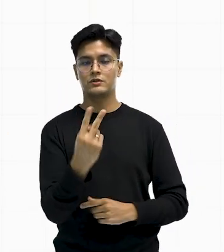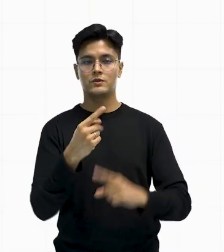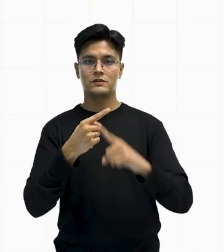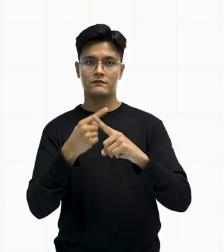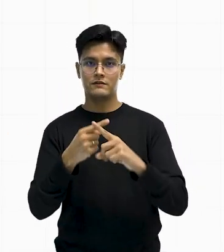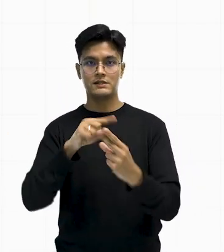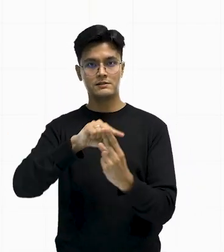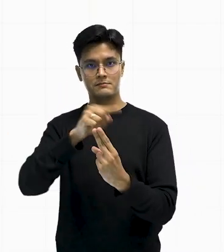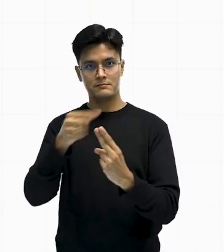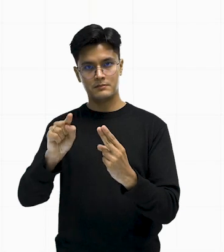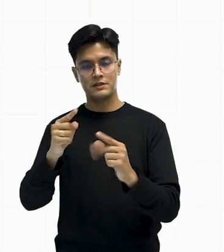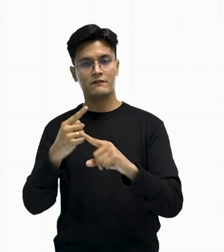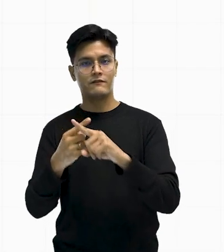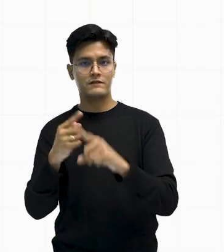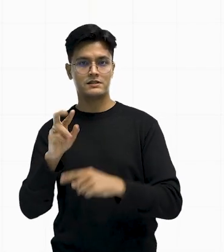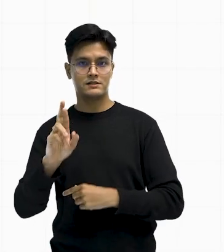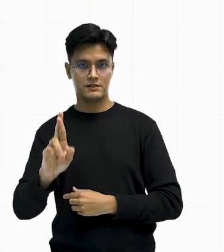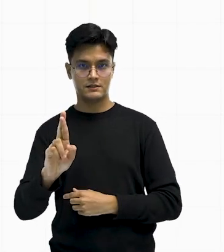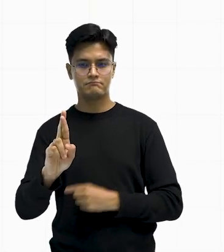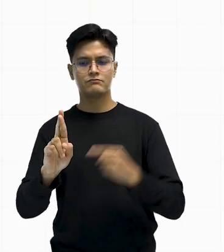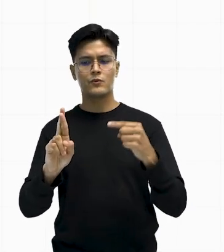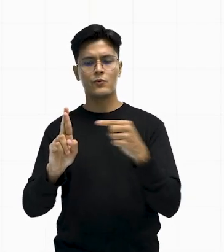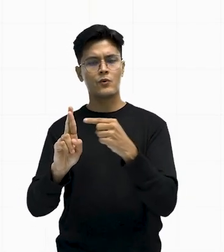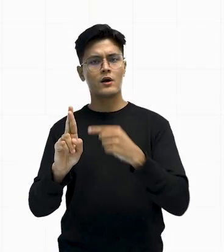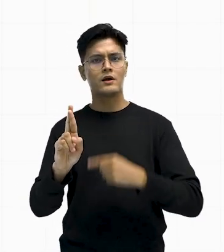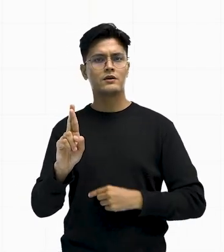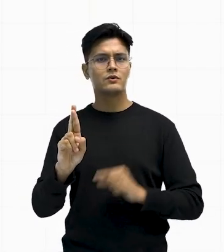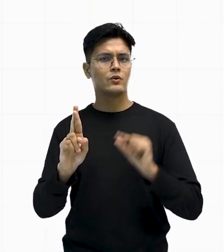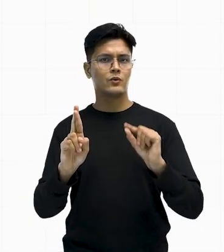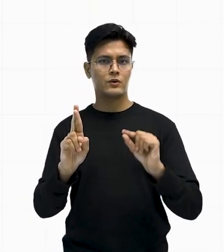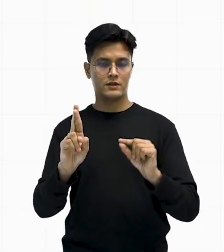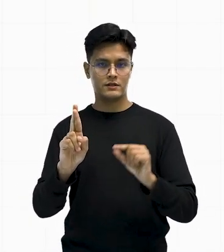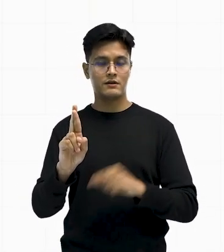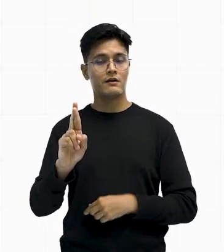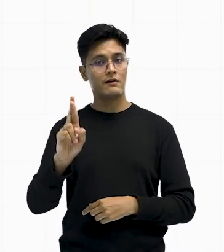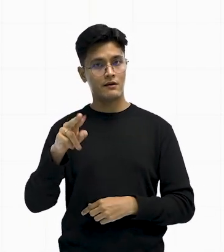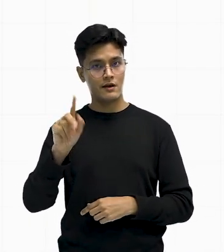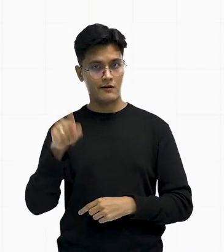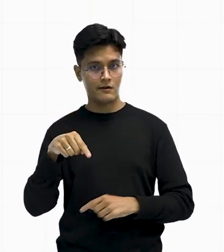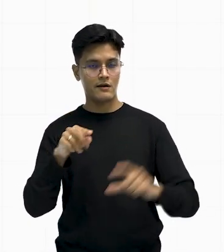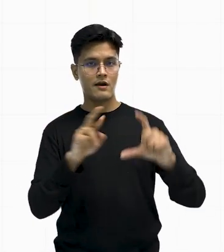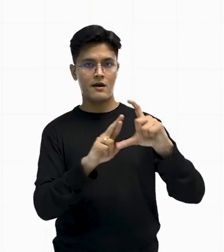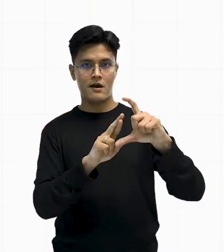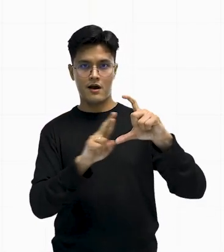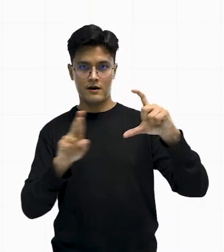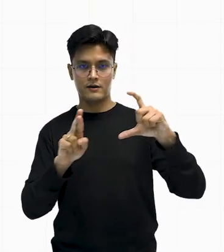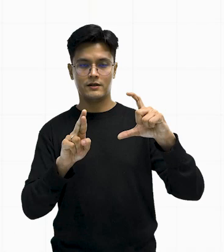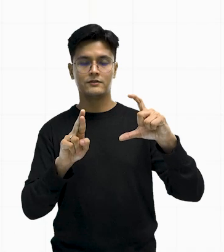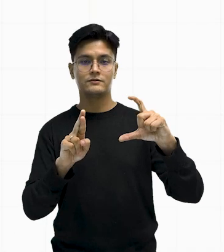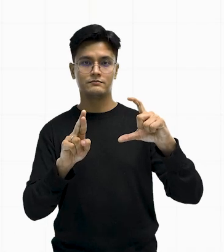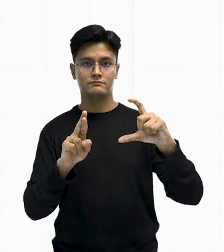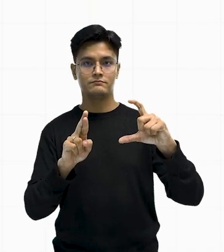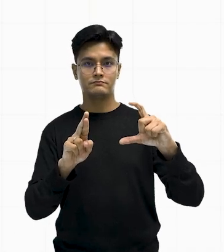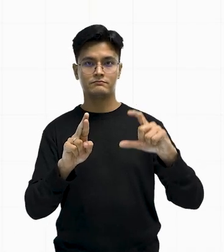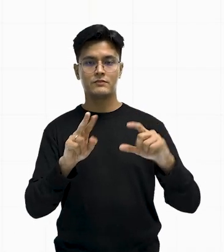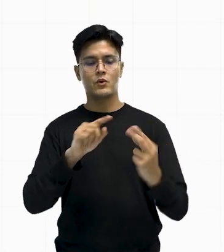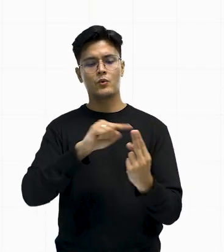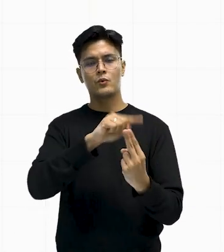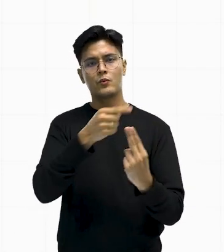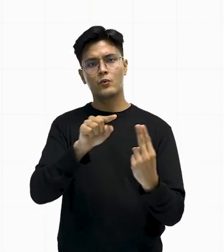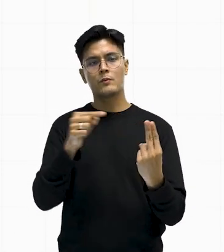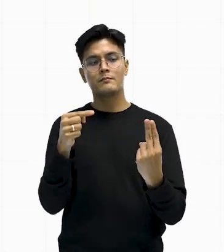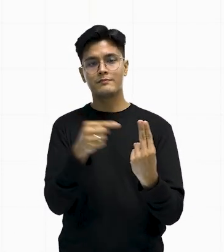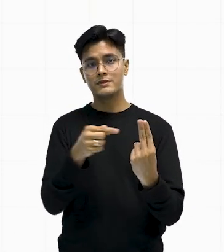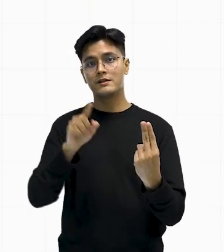π vezes r, onde o valor de r equivale ao raio da circunferência e o valor de π é